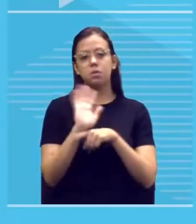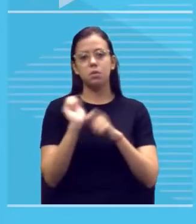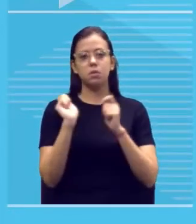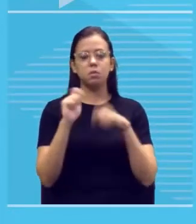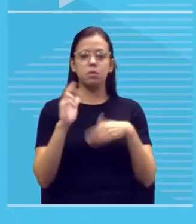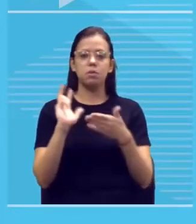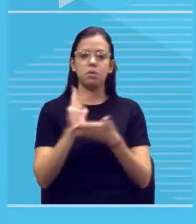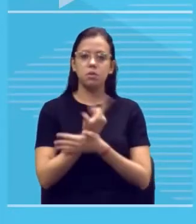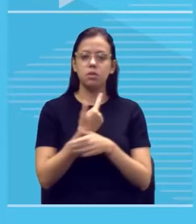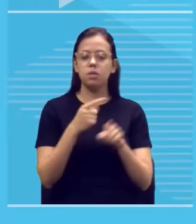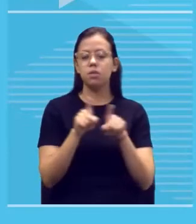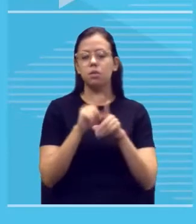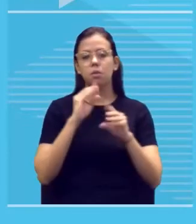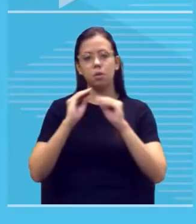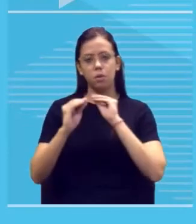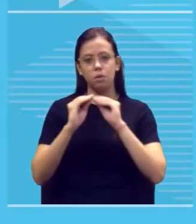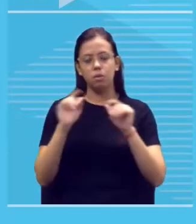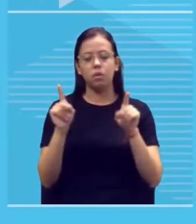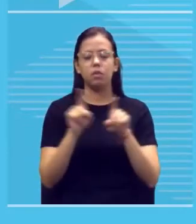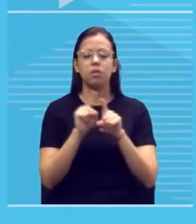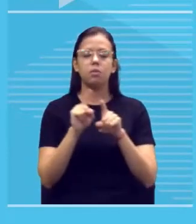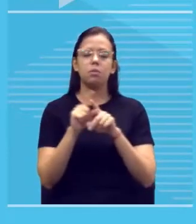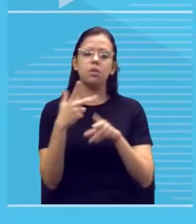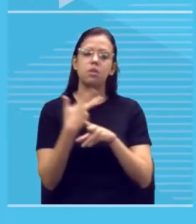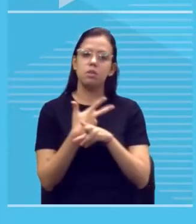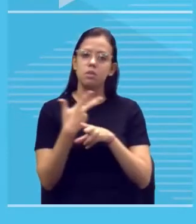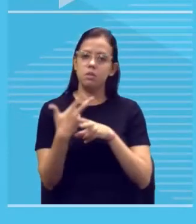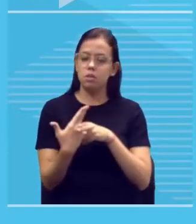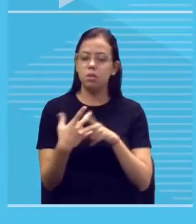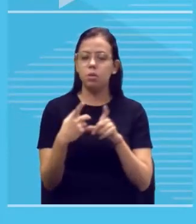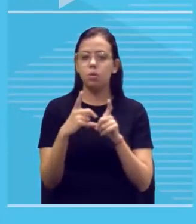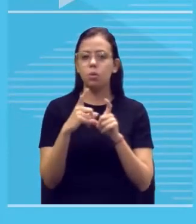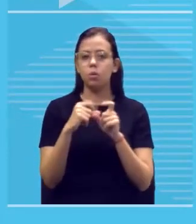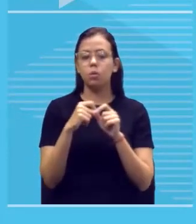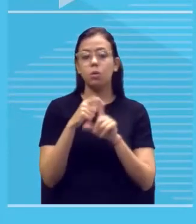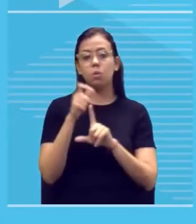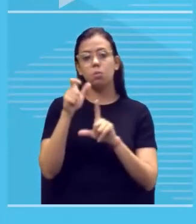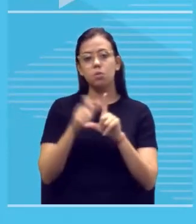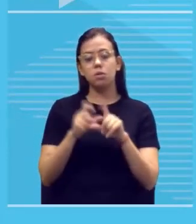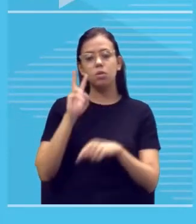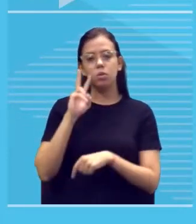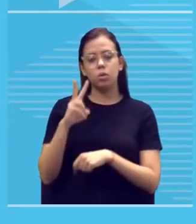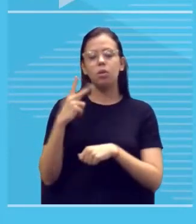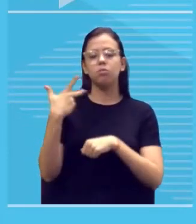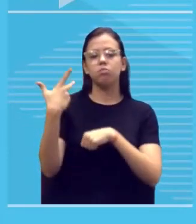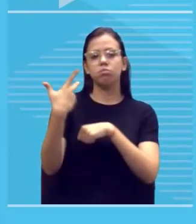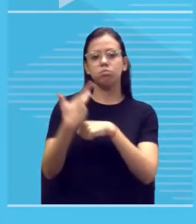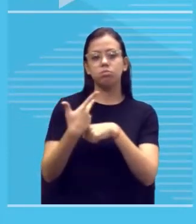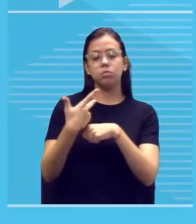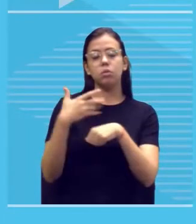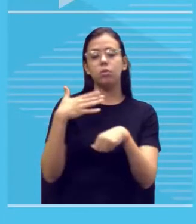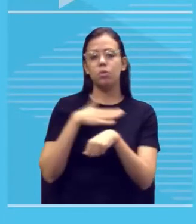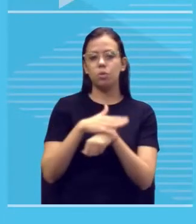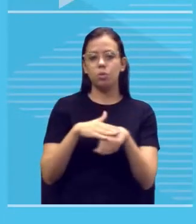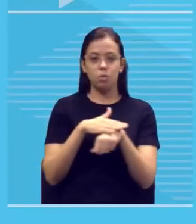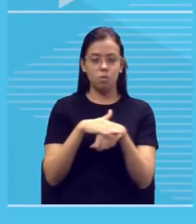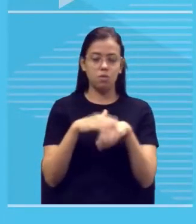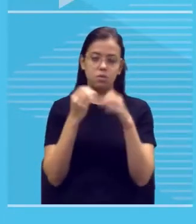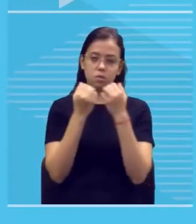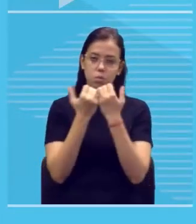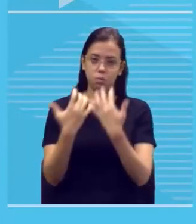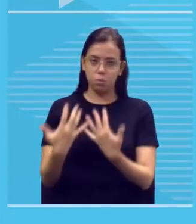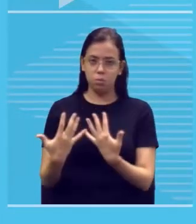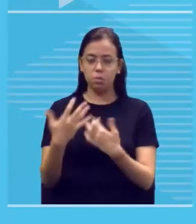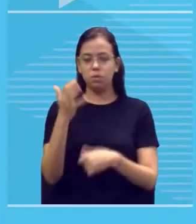em novela né série do personagem olhar para câmera e falar com quem tava provavelmente com quem tá